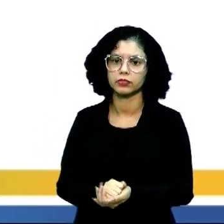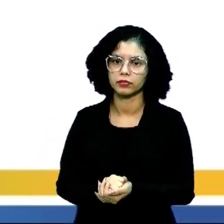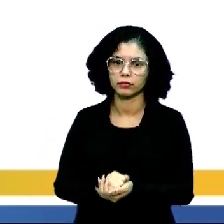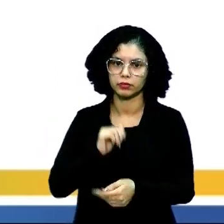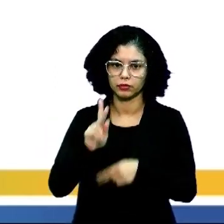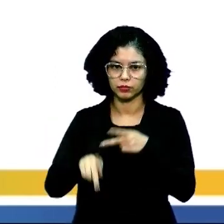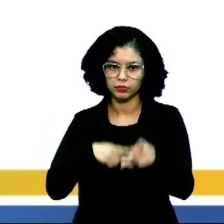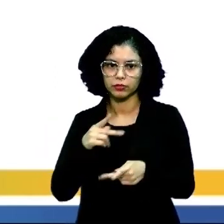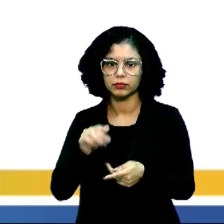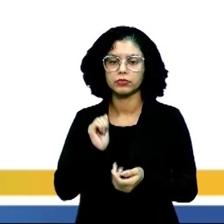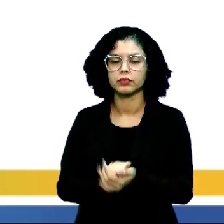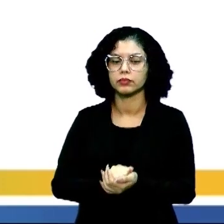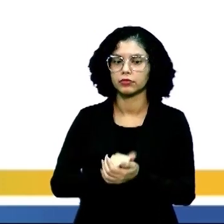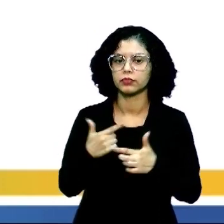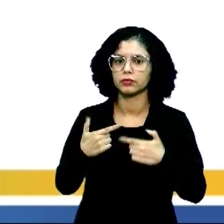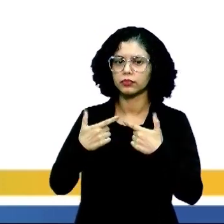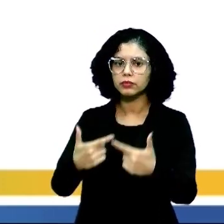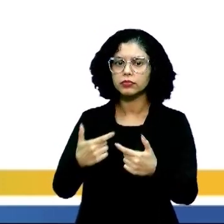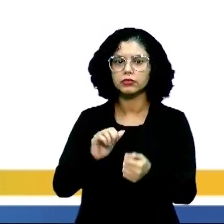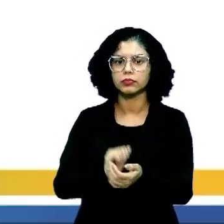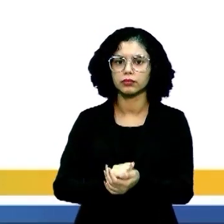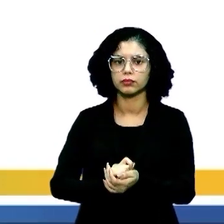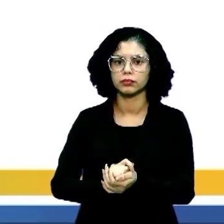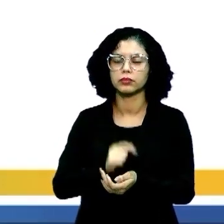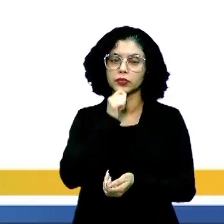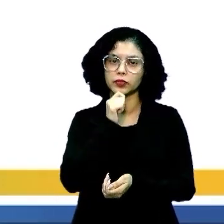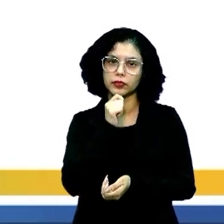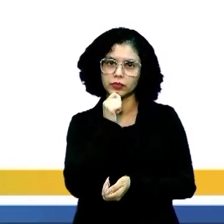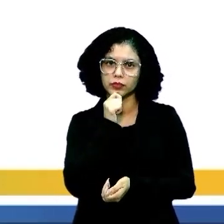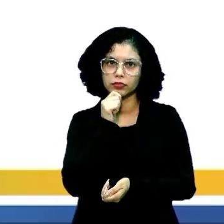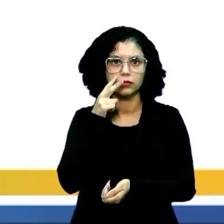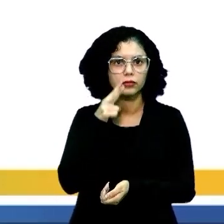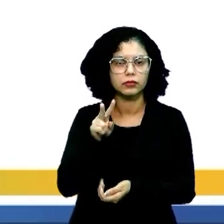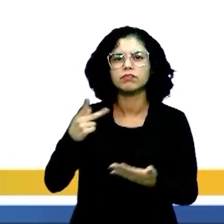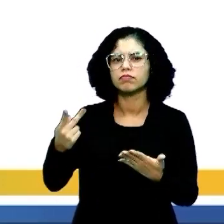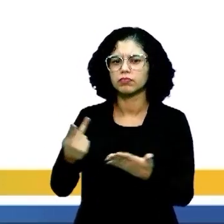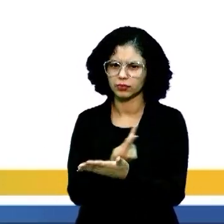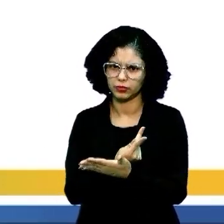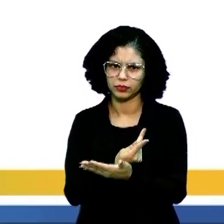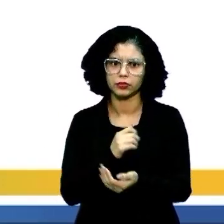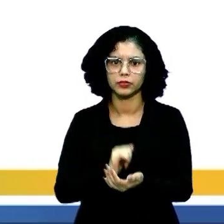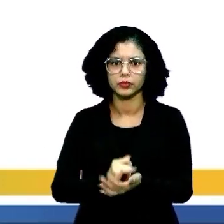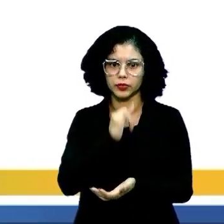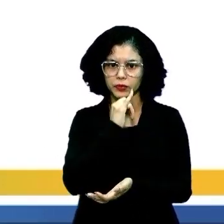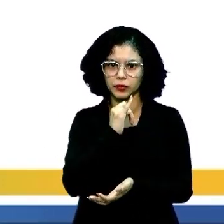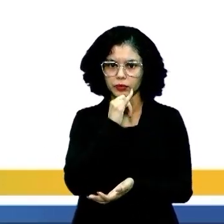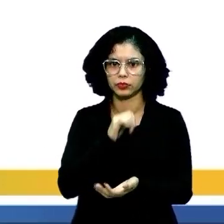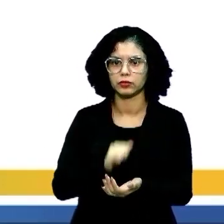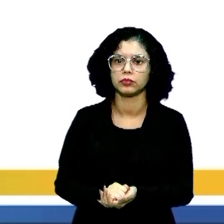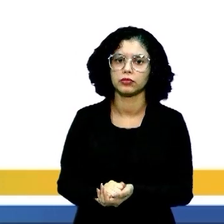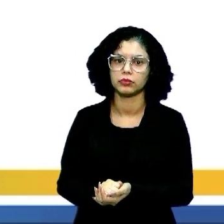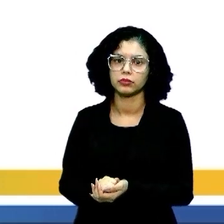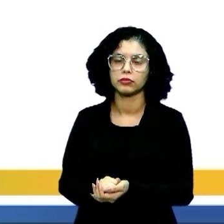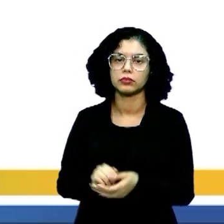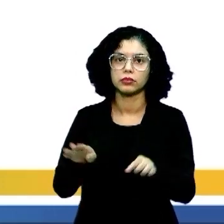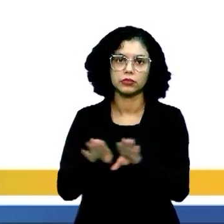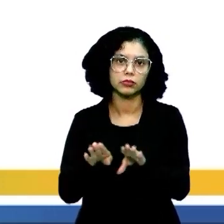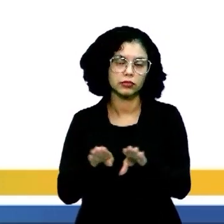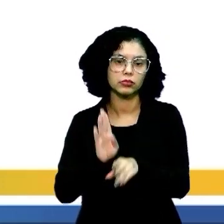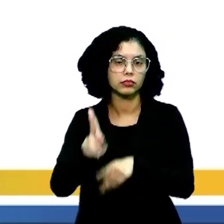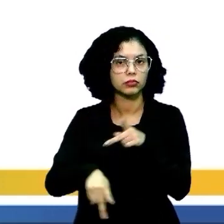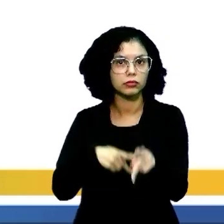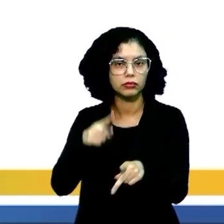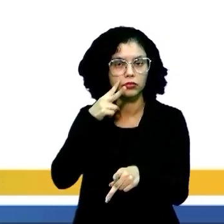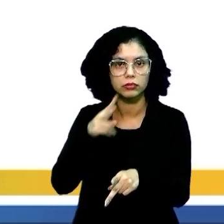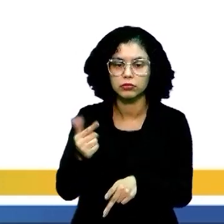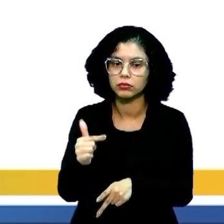população passou a ver essa guerra de uma forma errada, passou a ver, por exemplo, a invasão do país, a população não